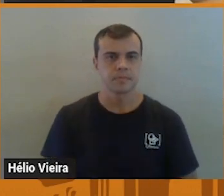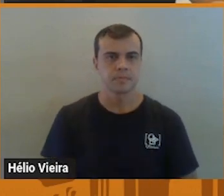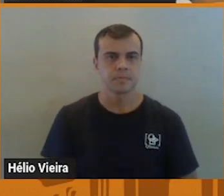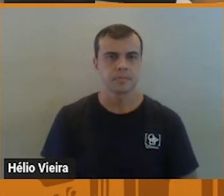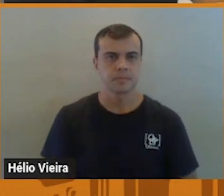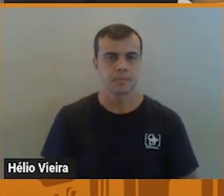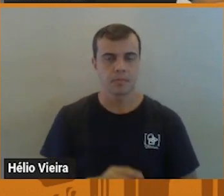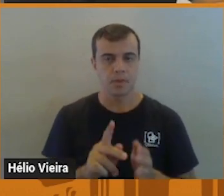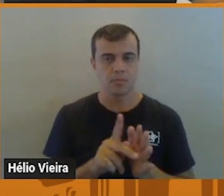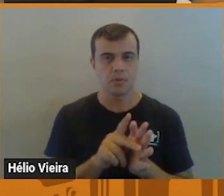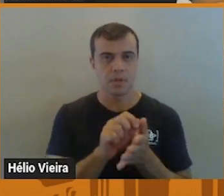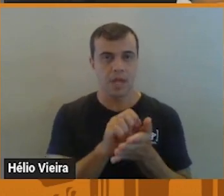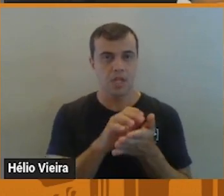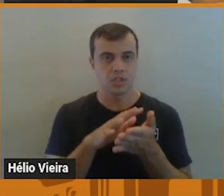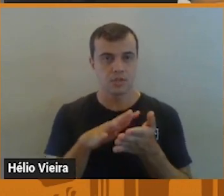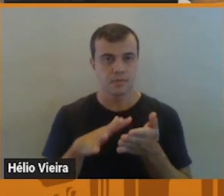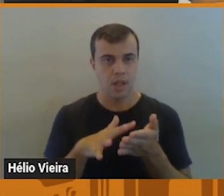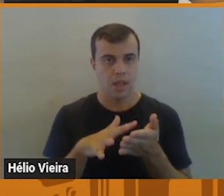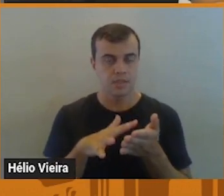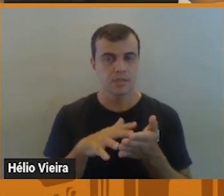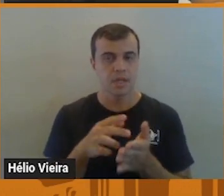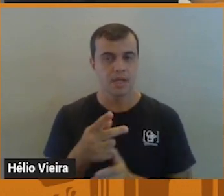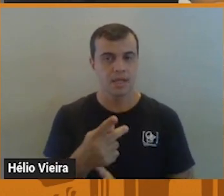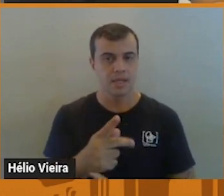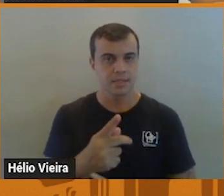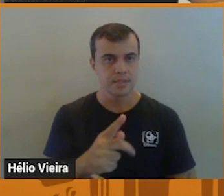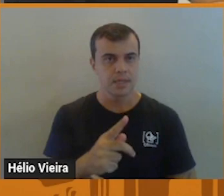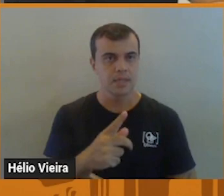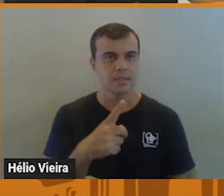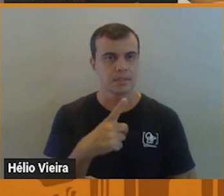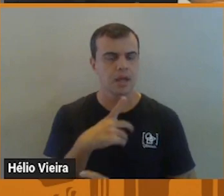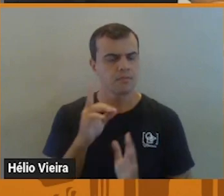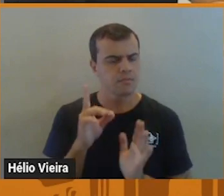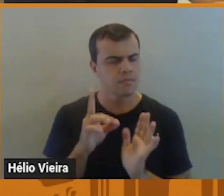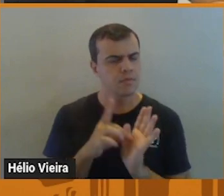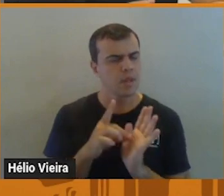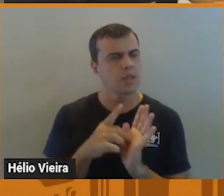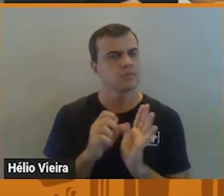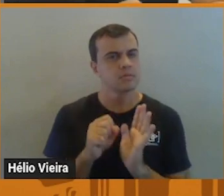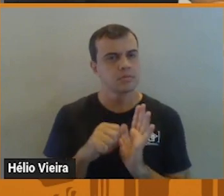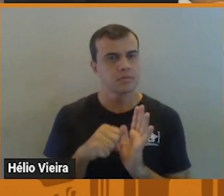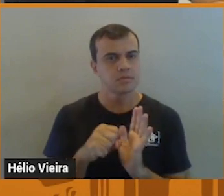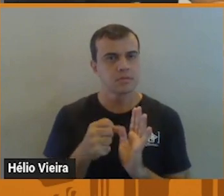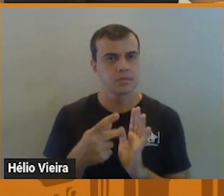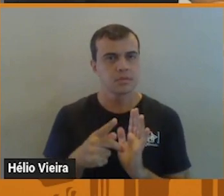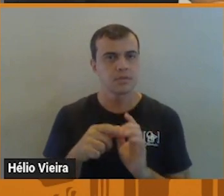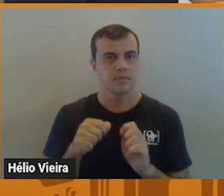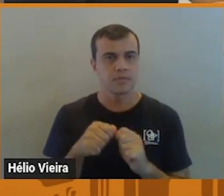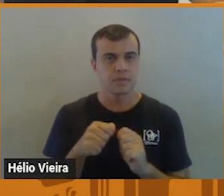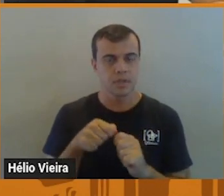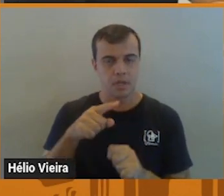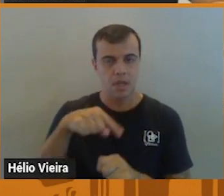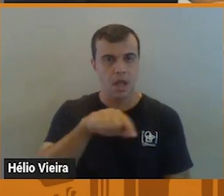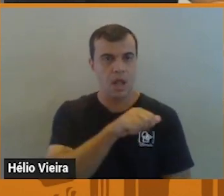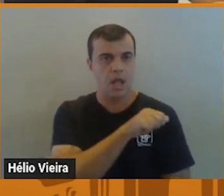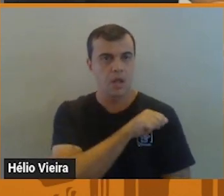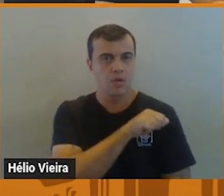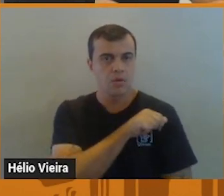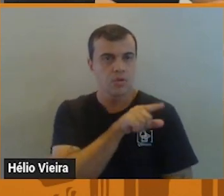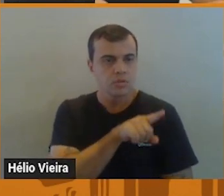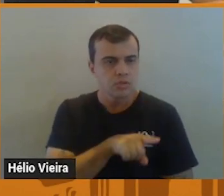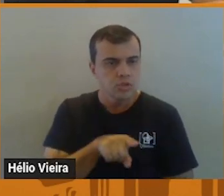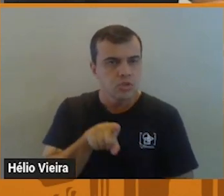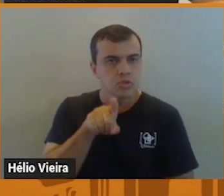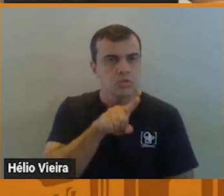da atividade, e esse é literalmente fazer com que os alunos circulem com